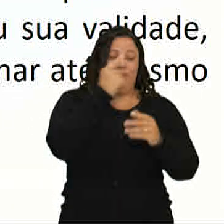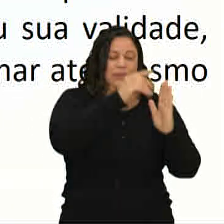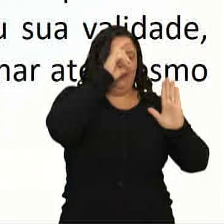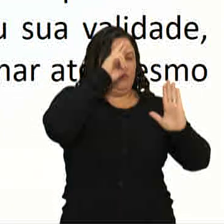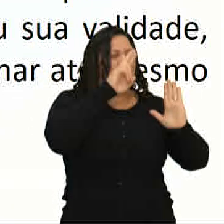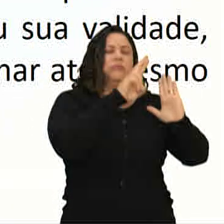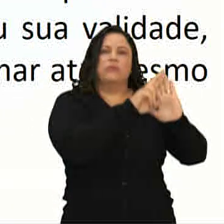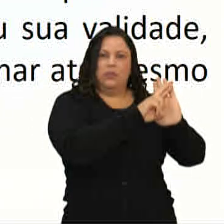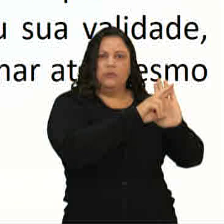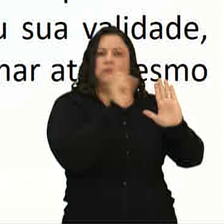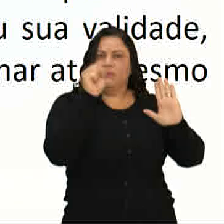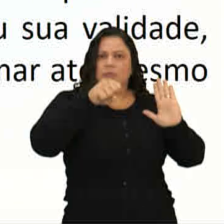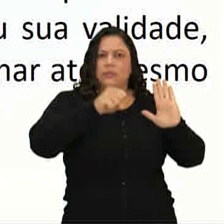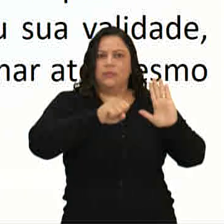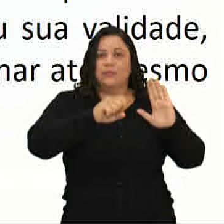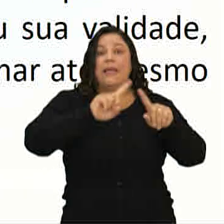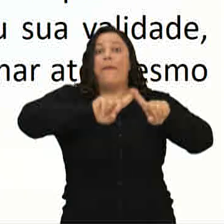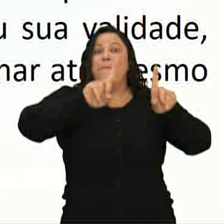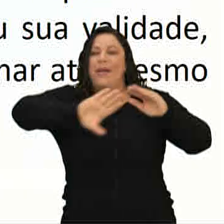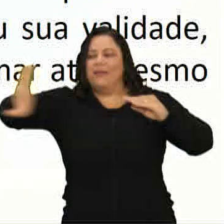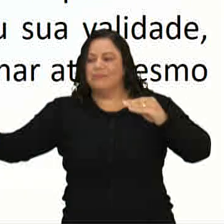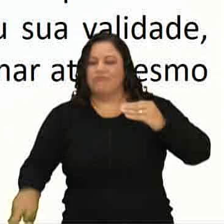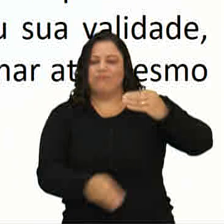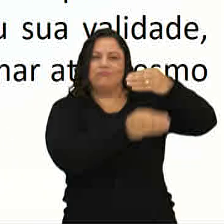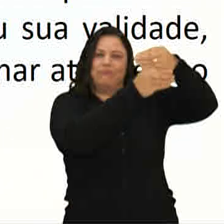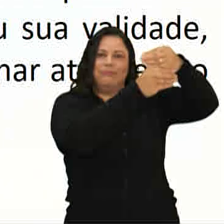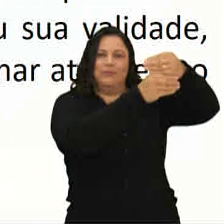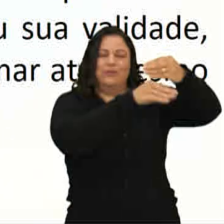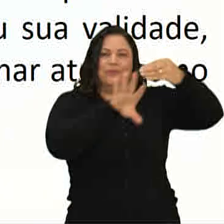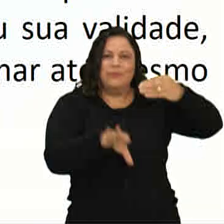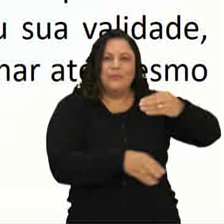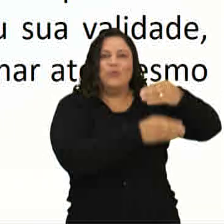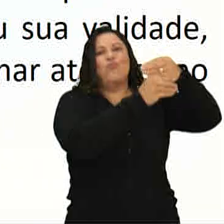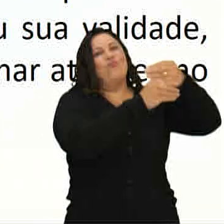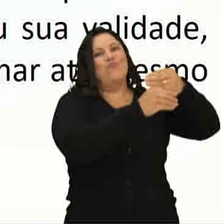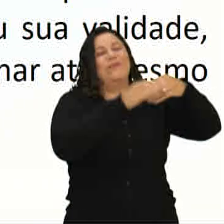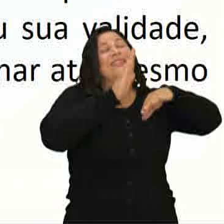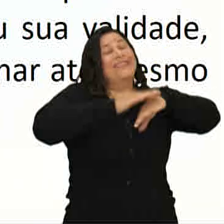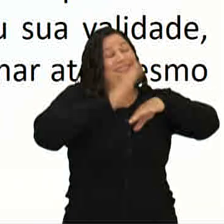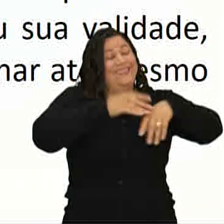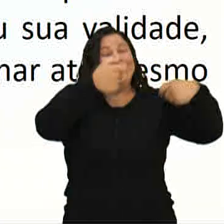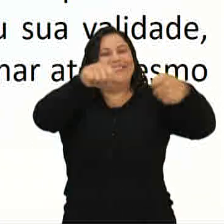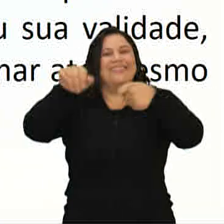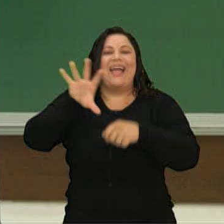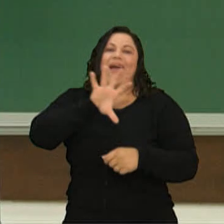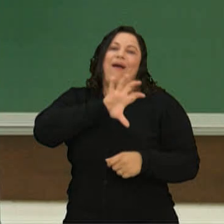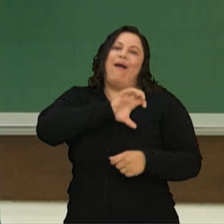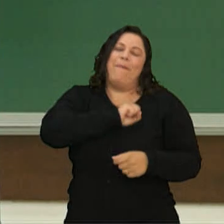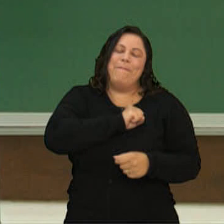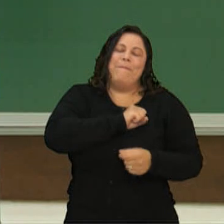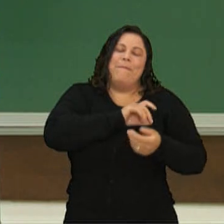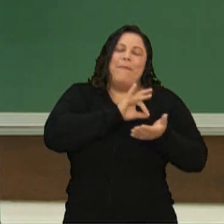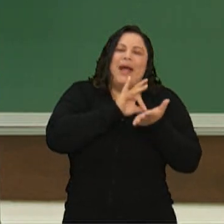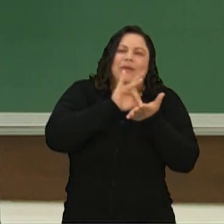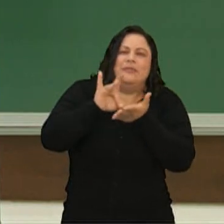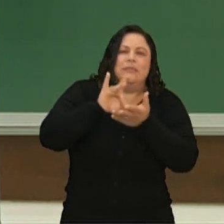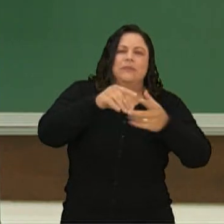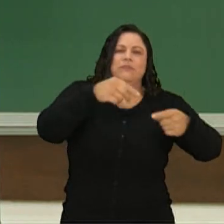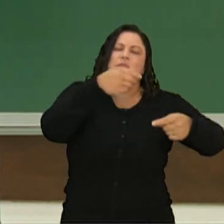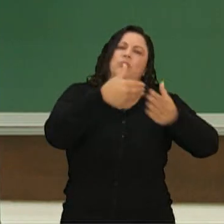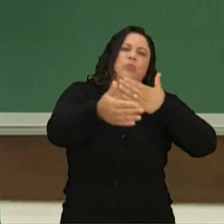ou seja, não é suficiente amar o próximo, você deve amar até mesmo os seus inimigos. Então, ali, ele coloca